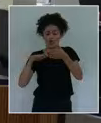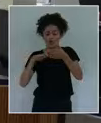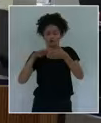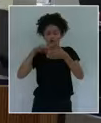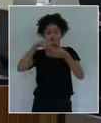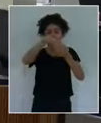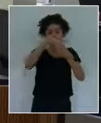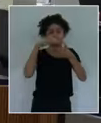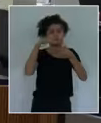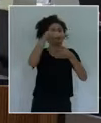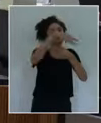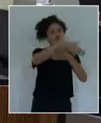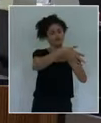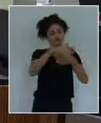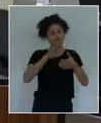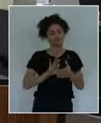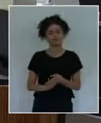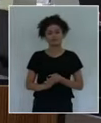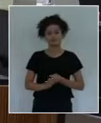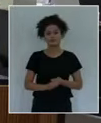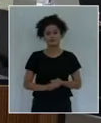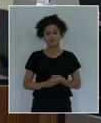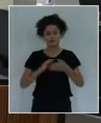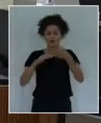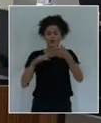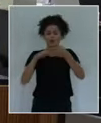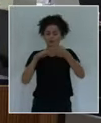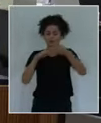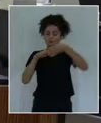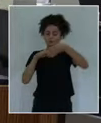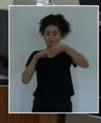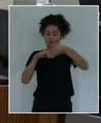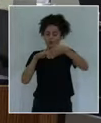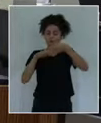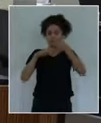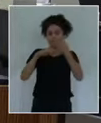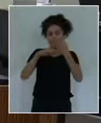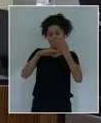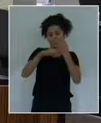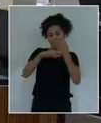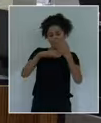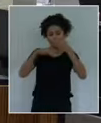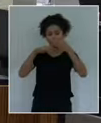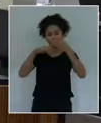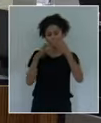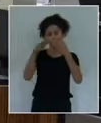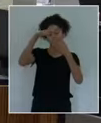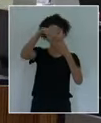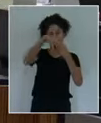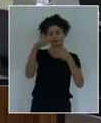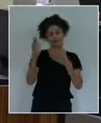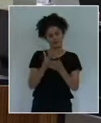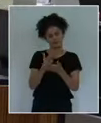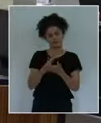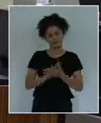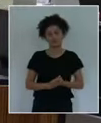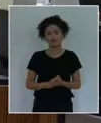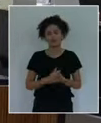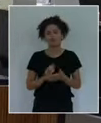água e levanta para a água passar. Tá? Referente à quantidade de chuva que veio